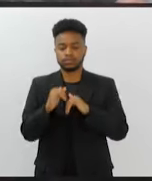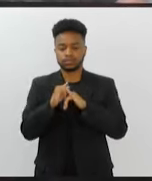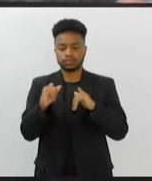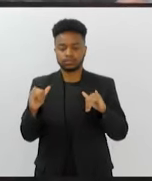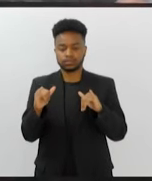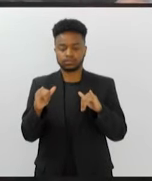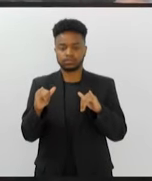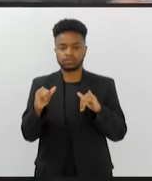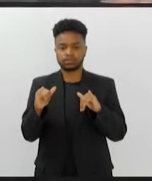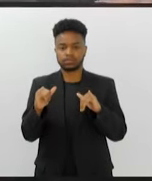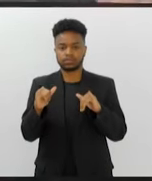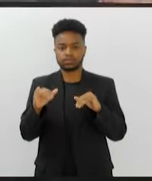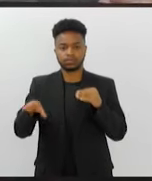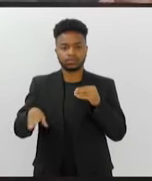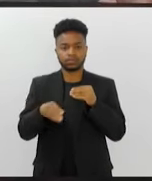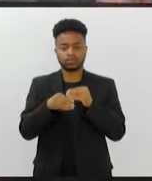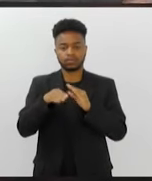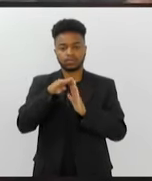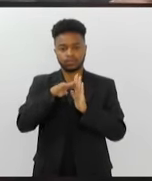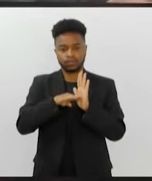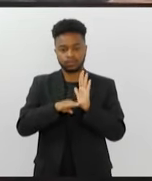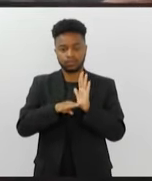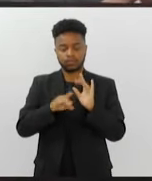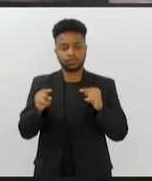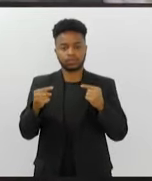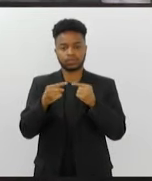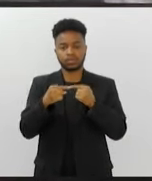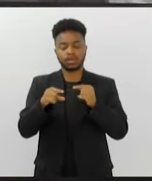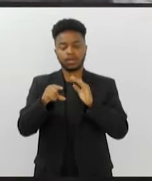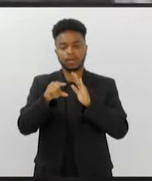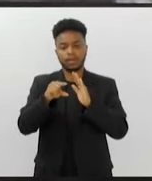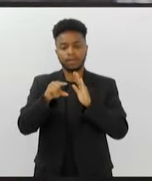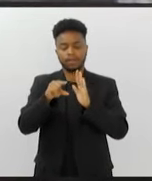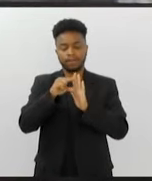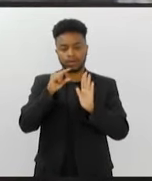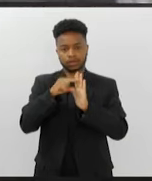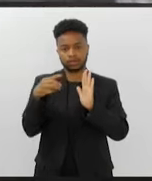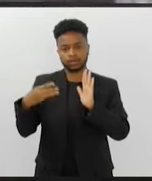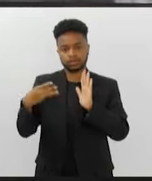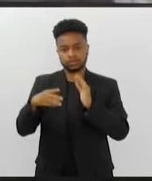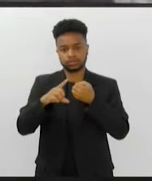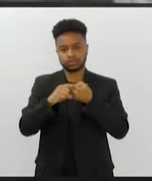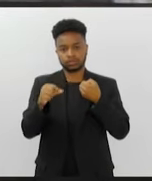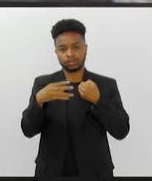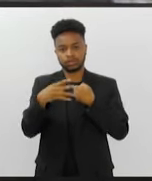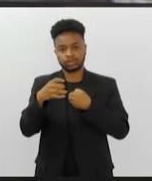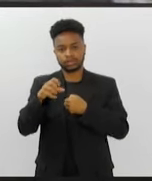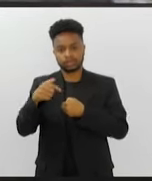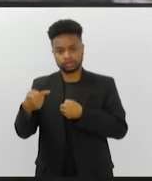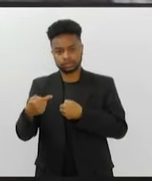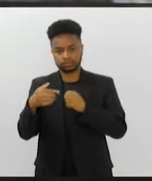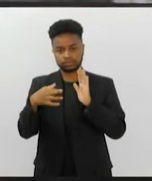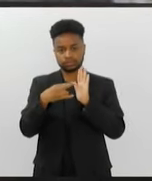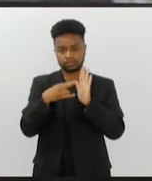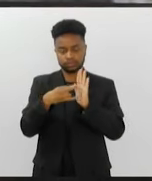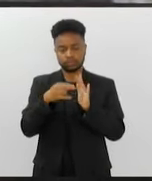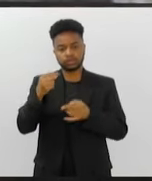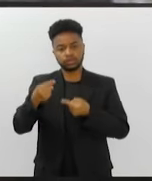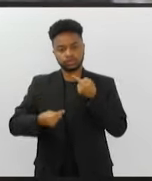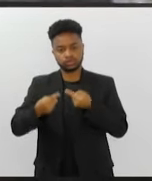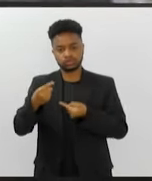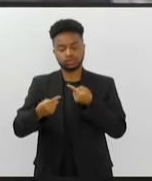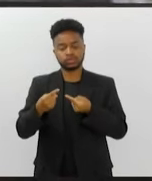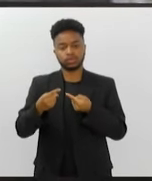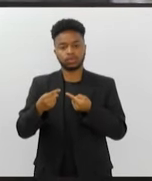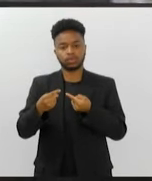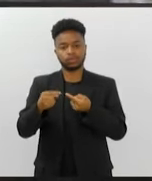Anuncio, incluídos na ordem do dia, de acordo com o parágrafo 3º do artigo 47 do Regimento Interno, em tramitação